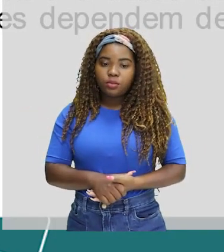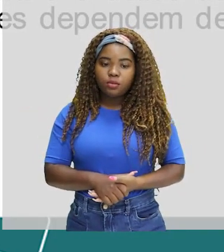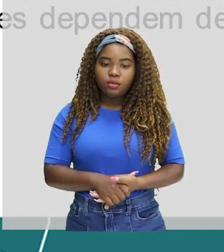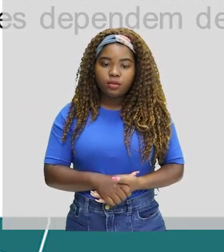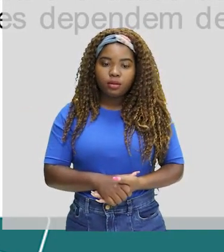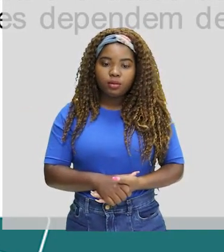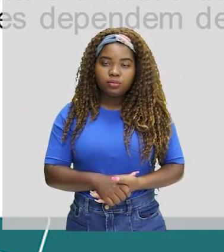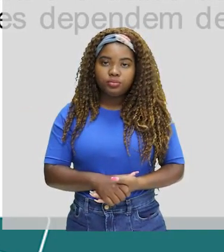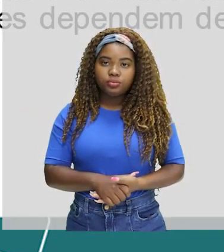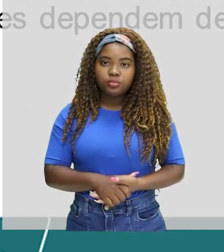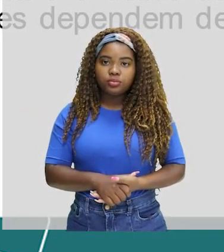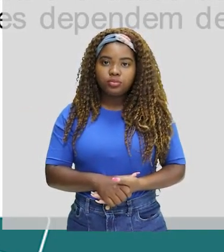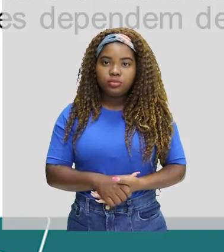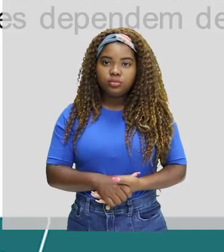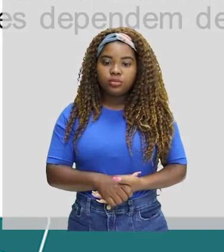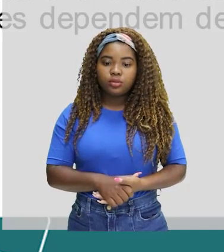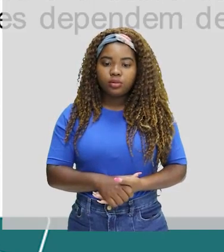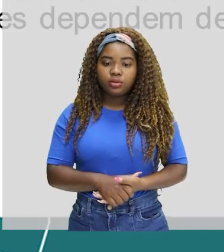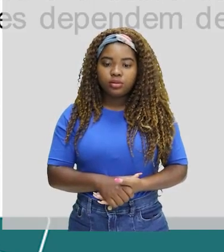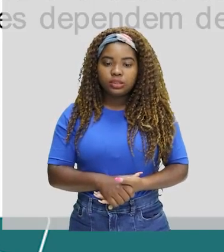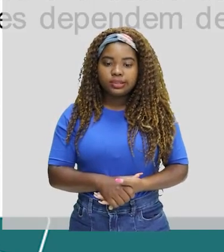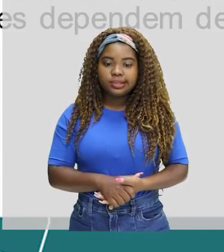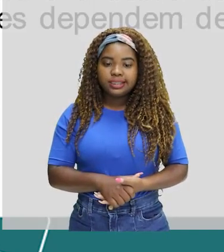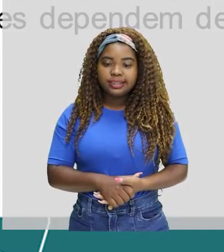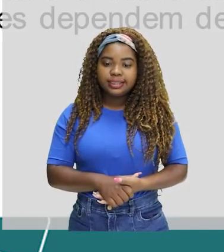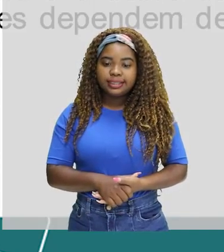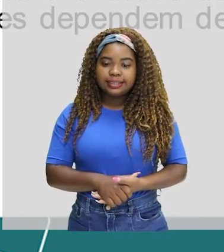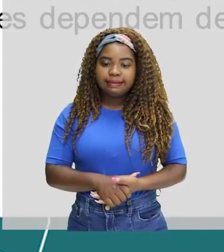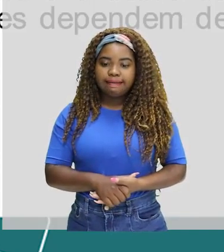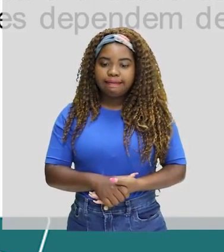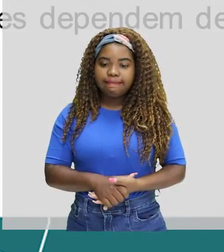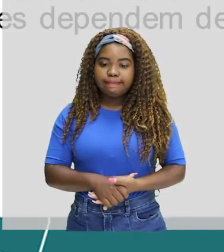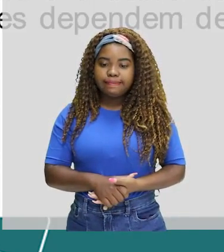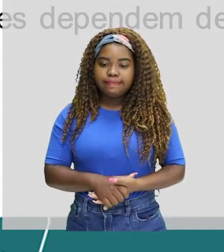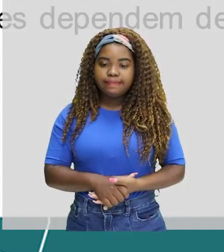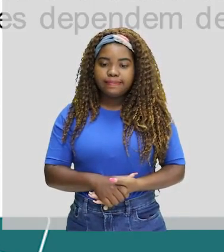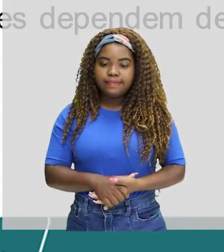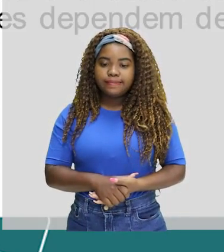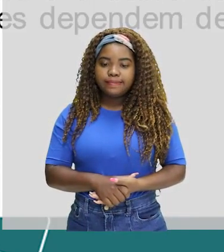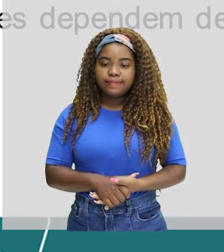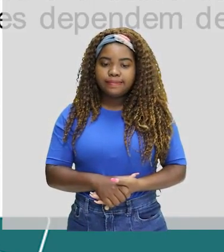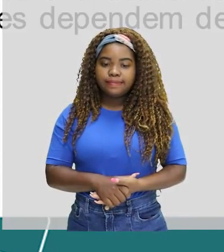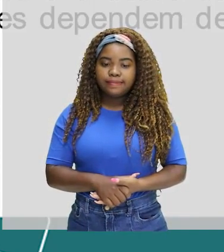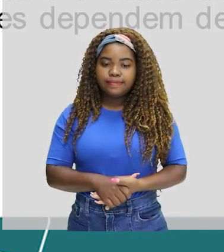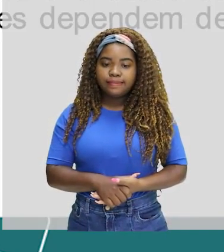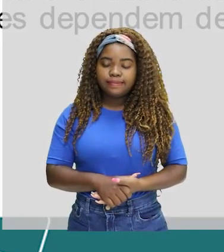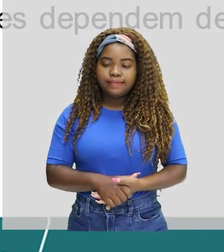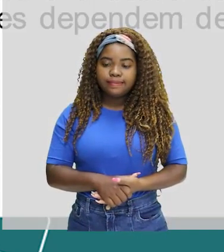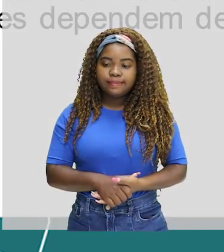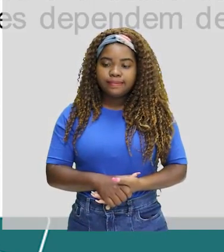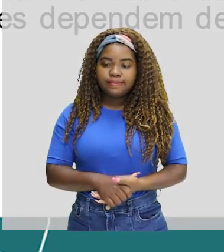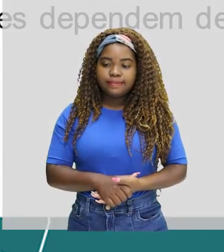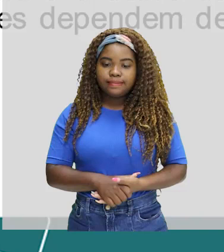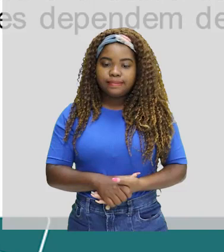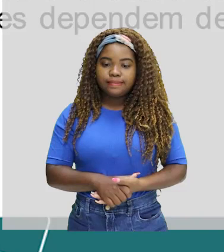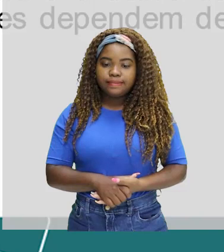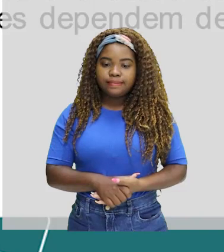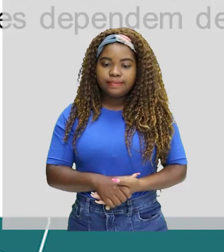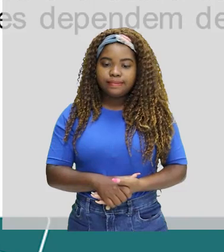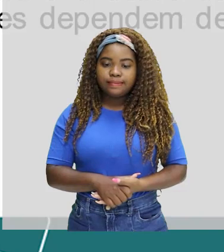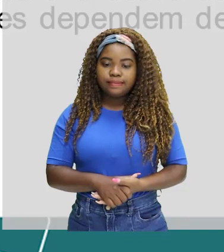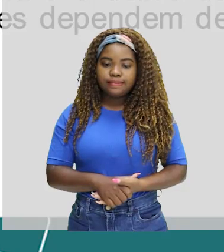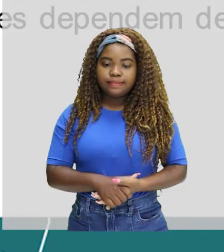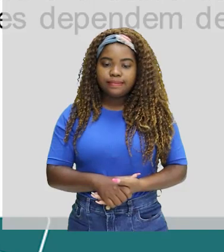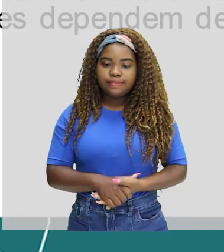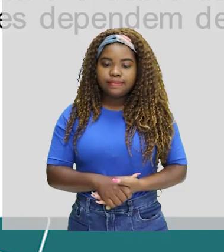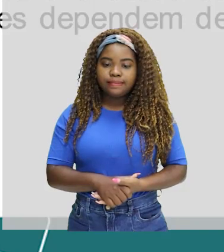vendo? Ó, procurando eficiência, servirá aos propósitos morais a decisão de que diminuir o sofrimento ou aumentar a